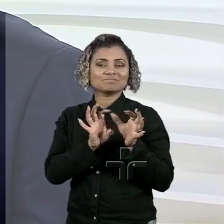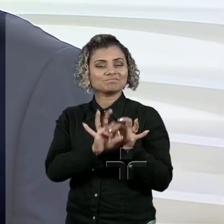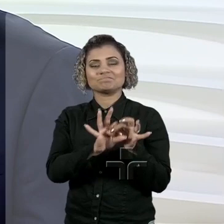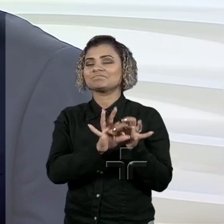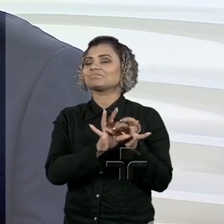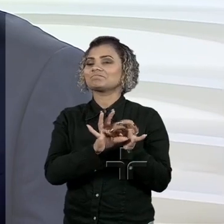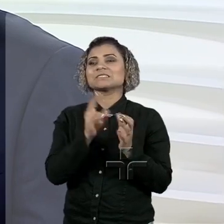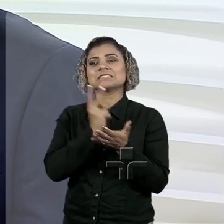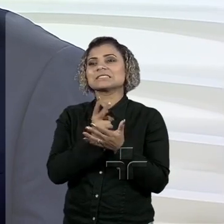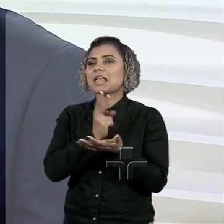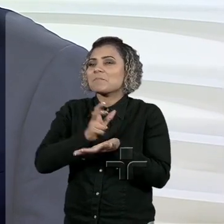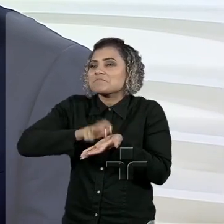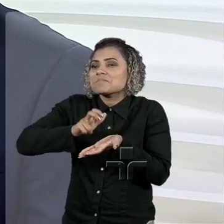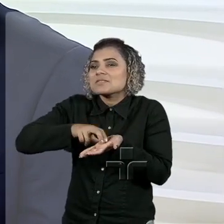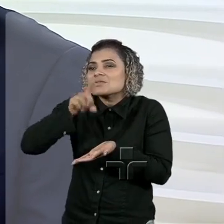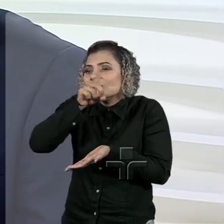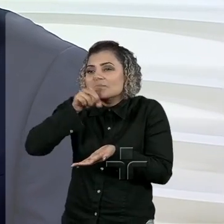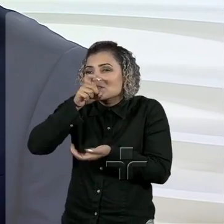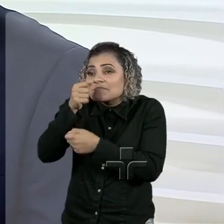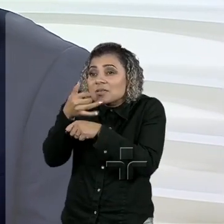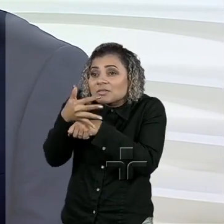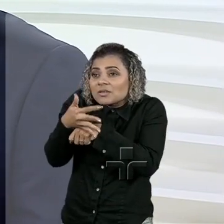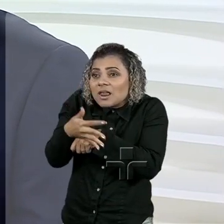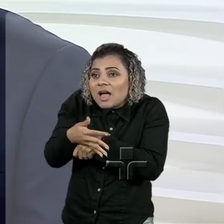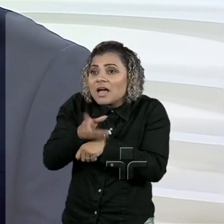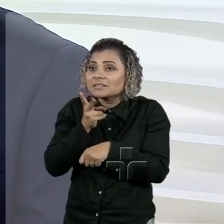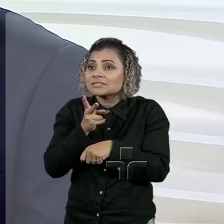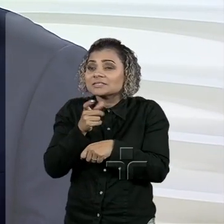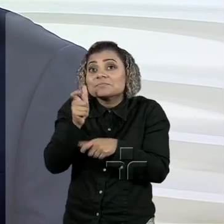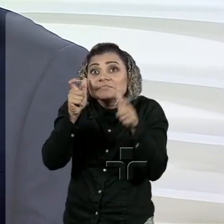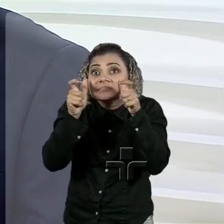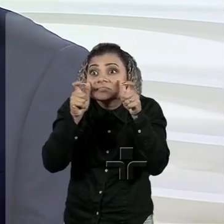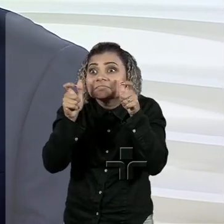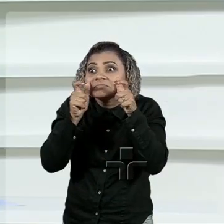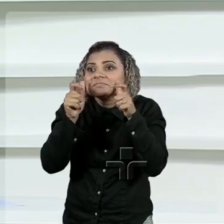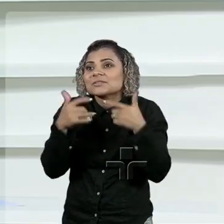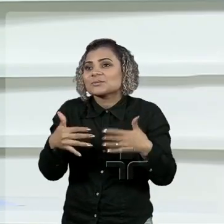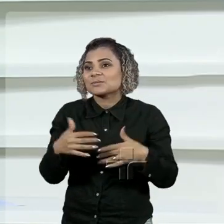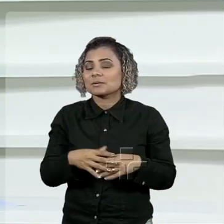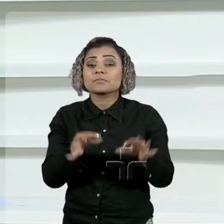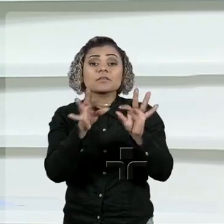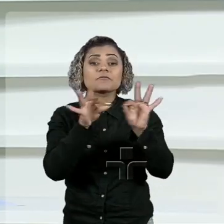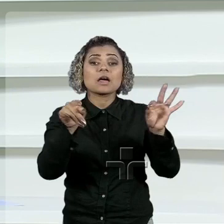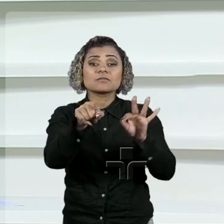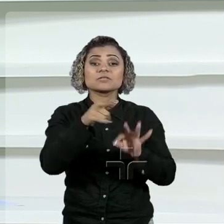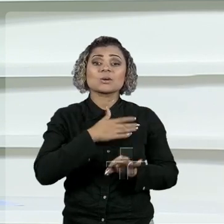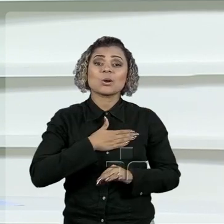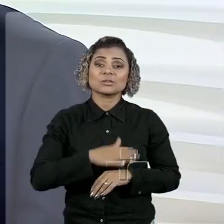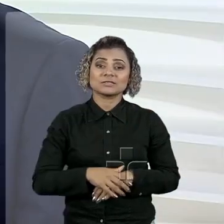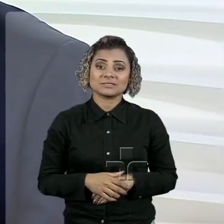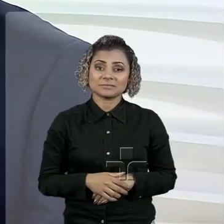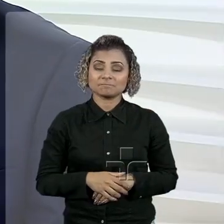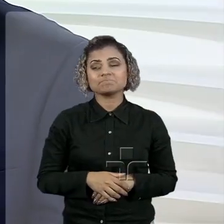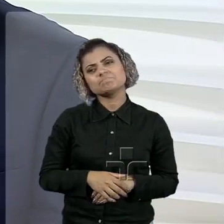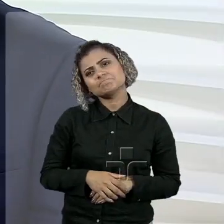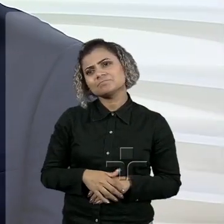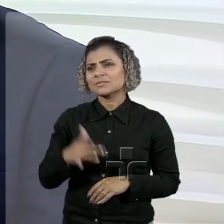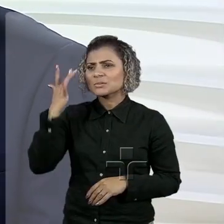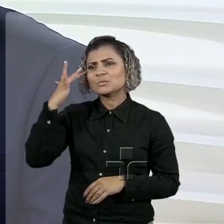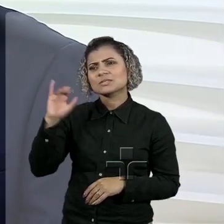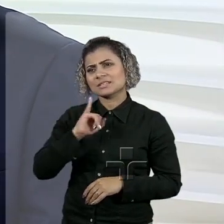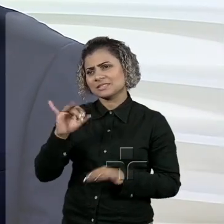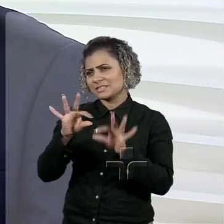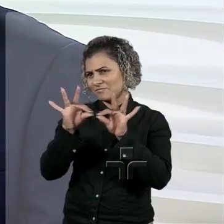sempre acordava de manhã, de madrugada, para a gente ver aquele momento. Uma frase para terminar? Eu não sei se você repetir a